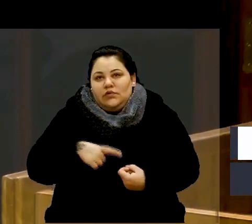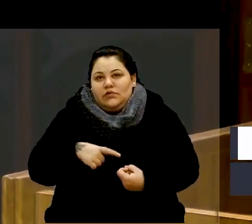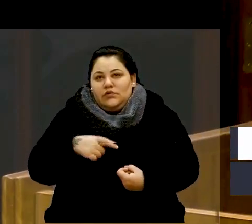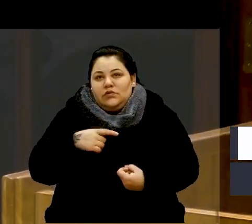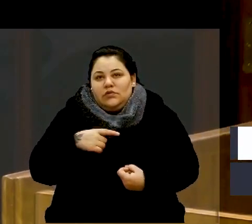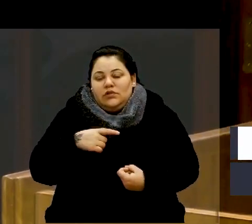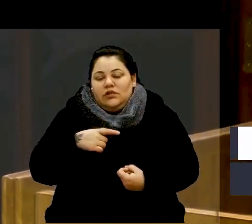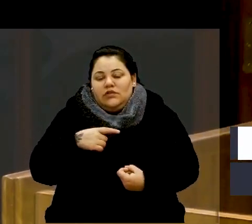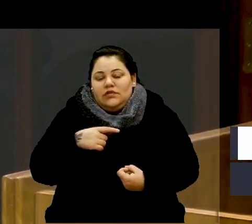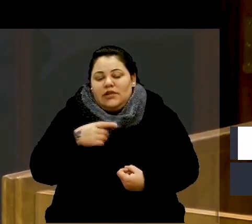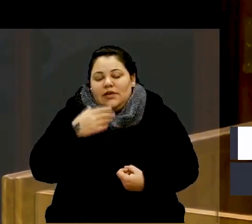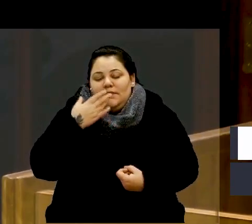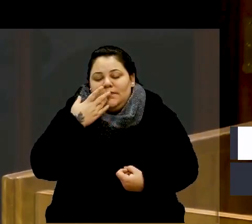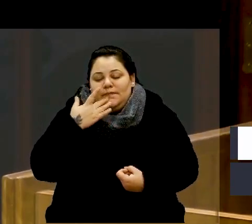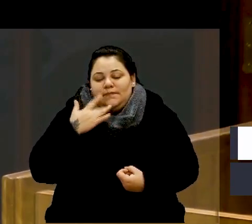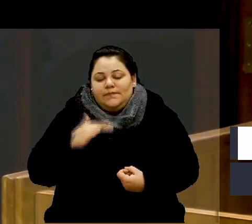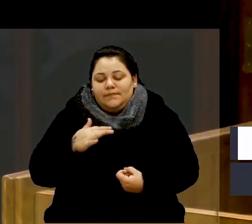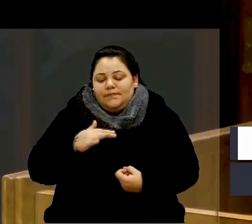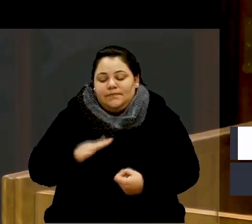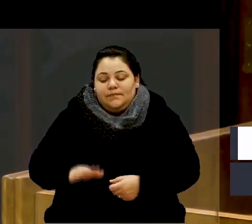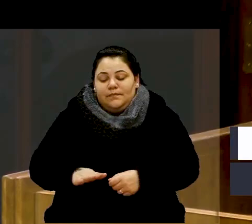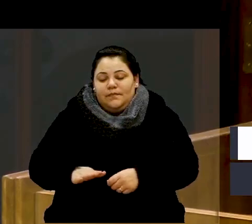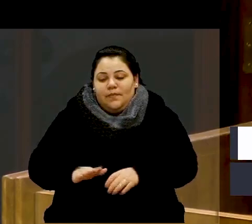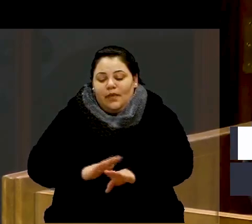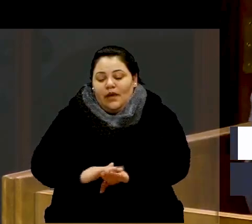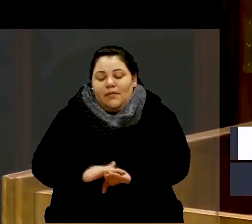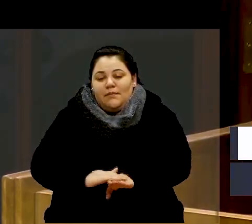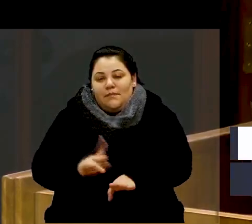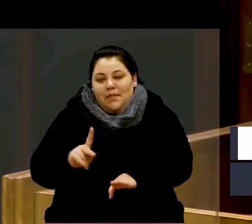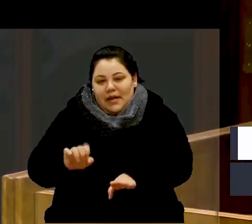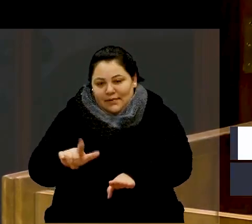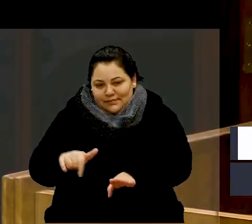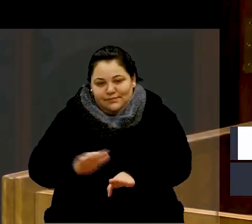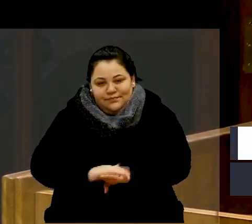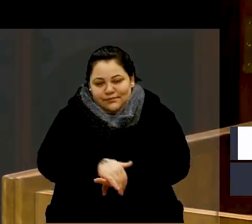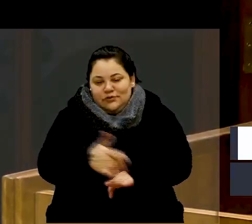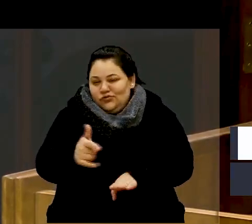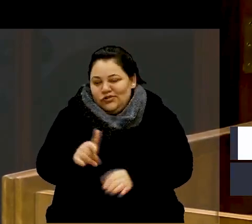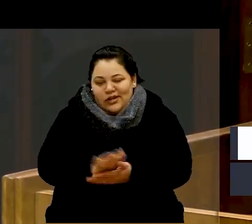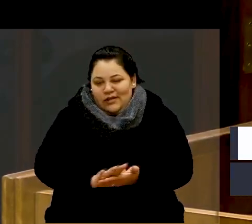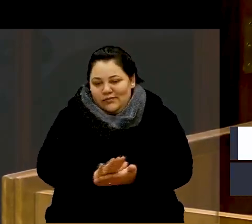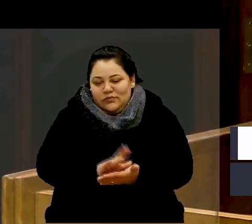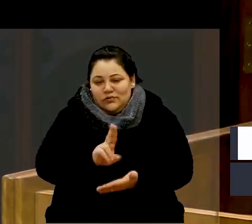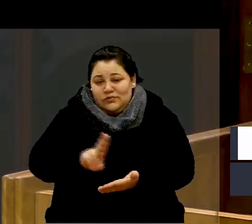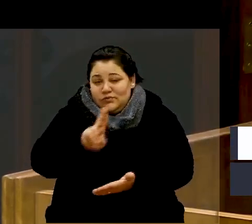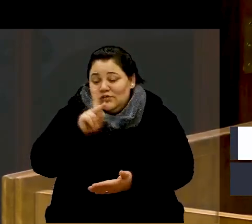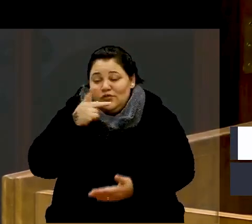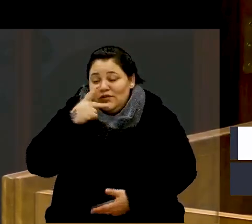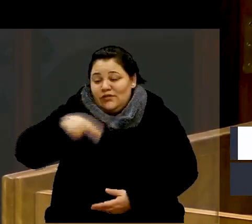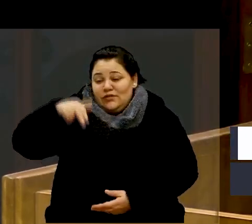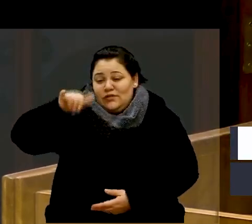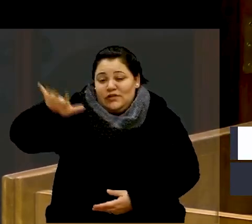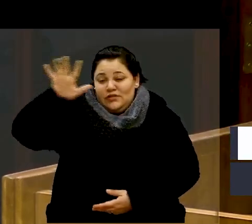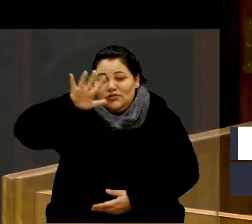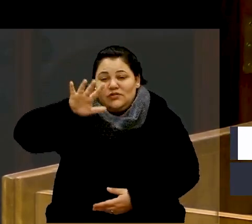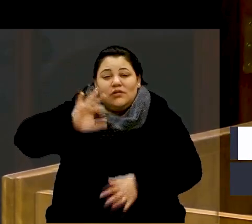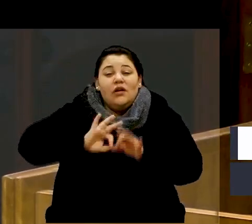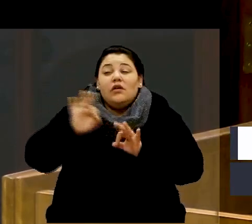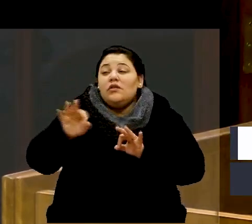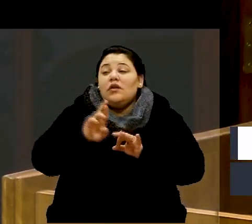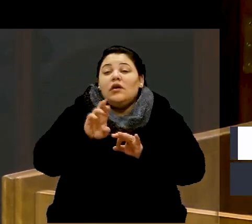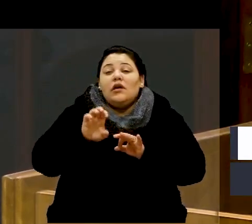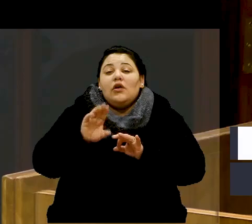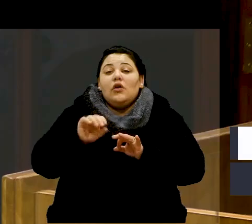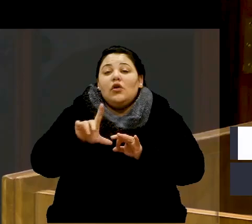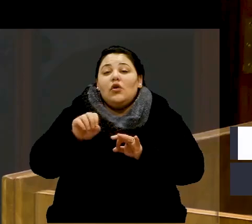chão. Ontem, gente, não tô falando do Nordeste e nem de uma outra cidade, tô falando aqui de Caxias. Quantos quilômetros dá o Reolon do centro da